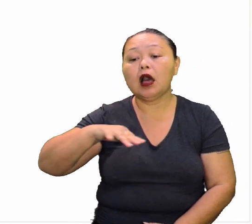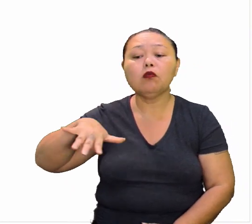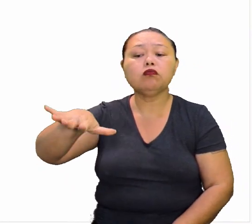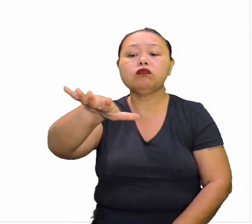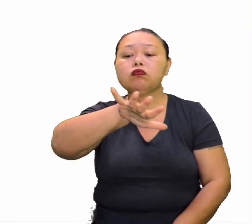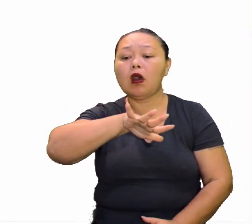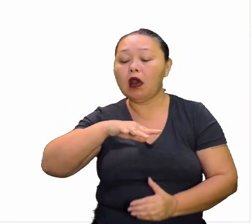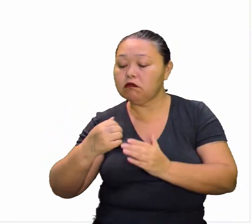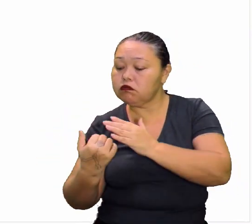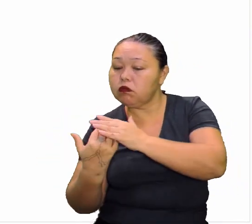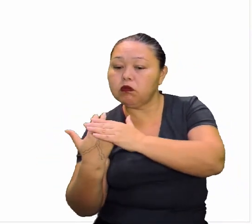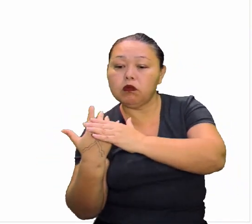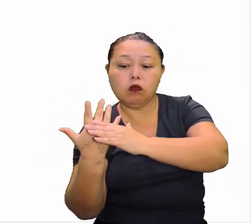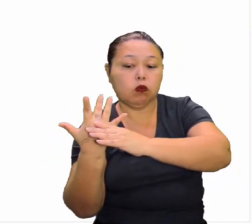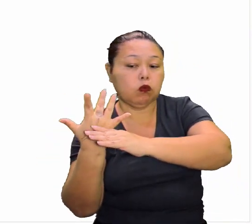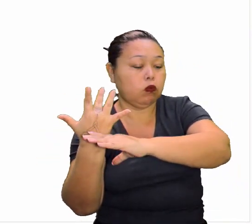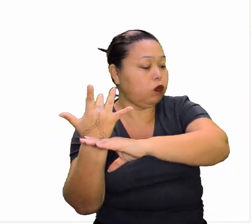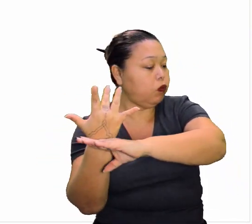para o plantio.